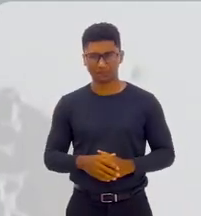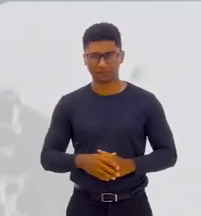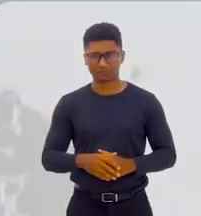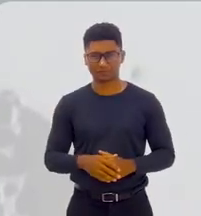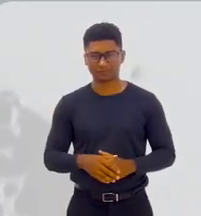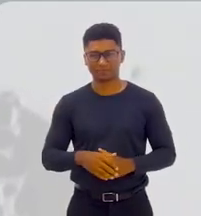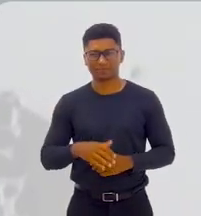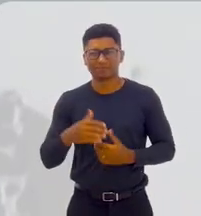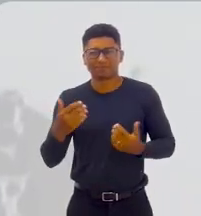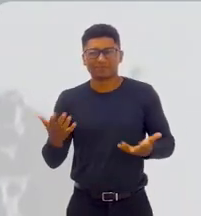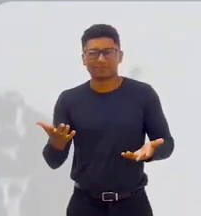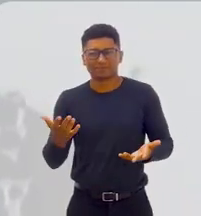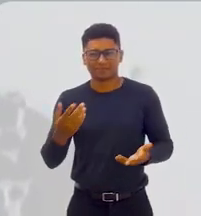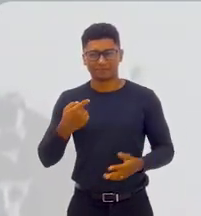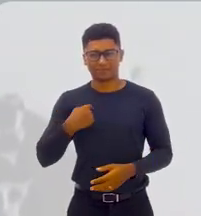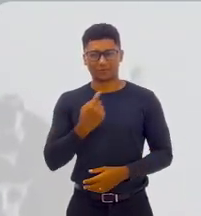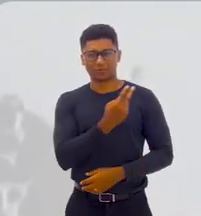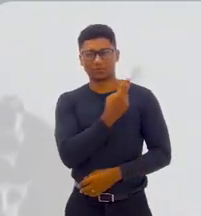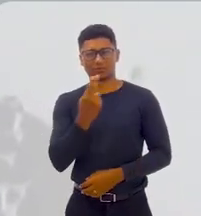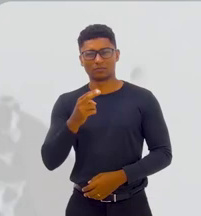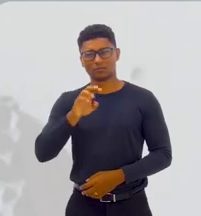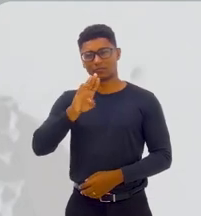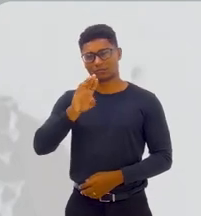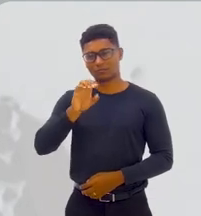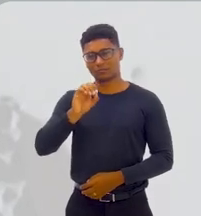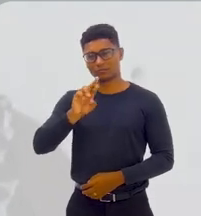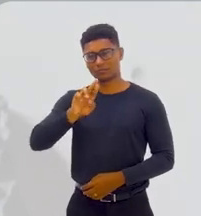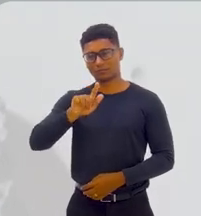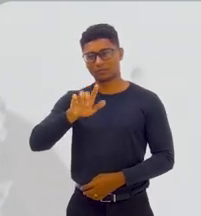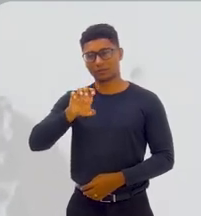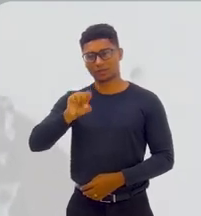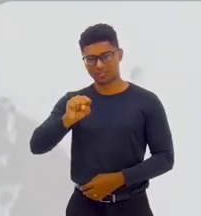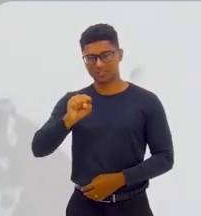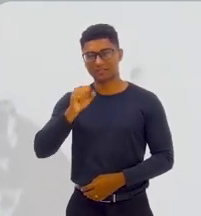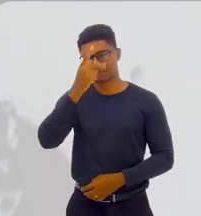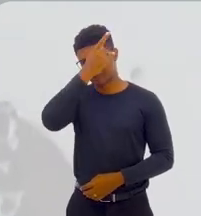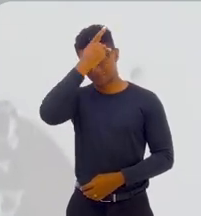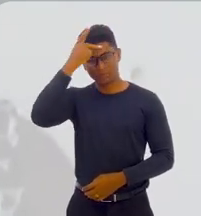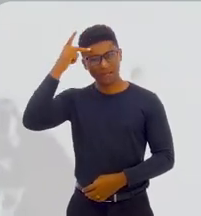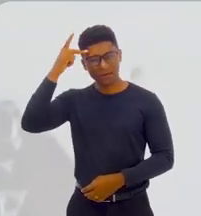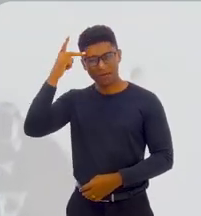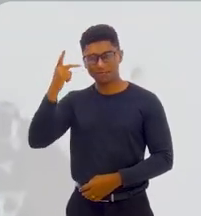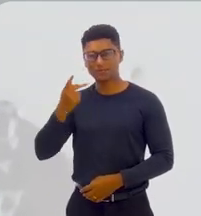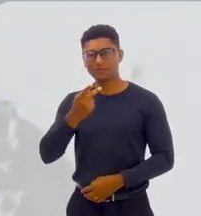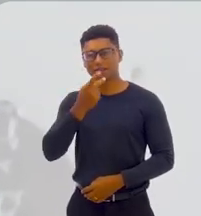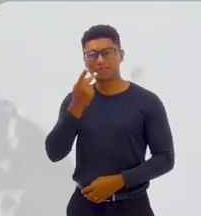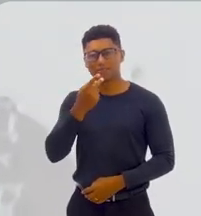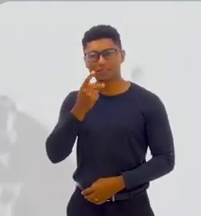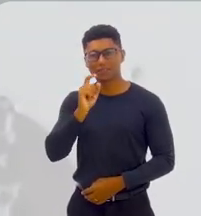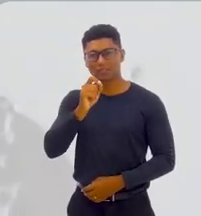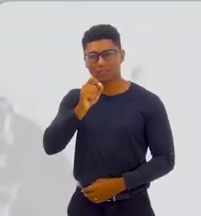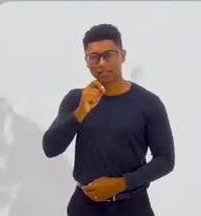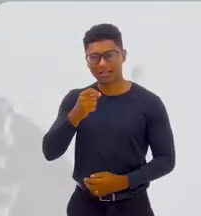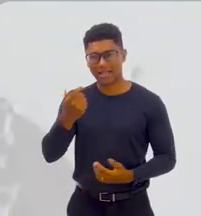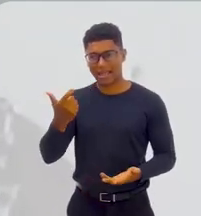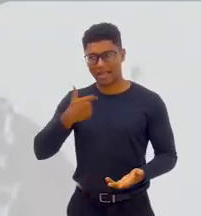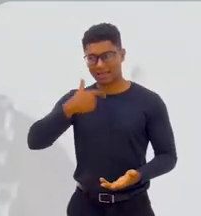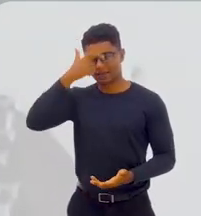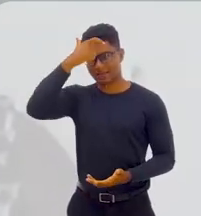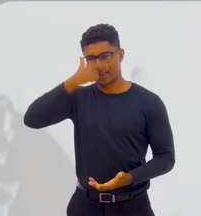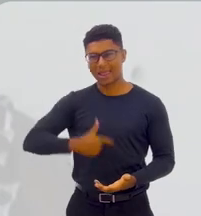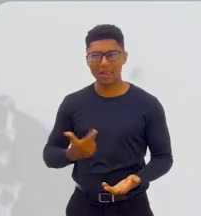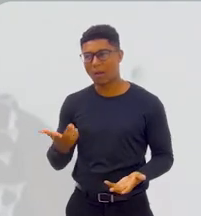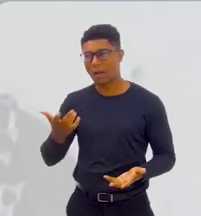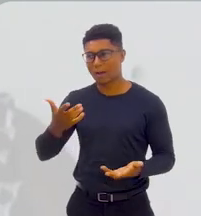Acho que sim, todo mundo, né? Porque eu tenho esse nome Borges, né? Da minha mãe, e aí quando era criança eu era bode, né? Ângela Bode, né? E nessa época a